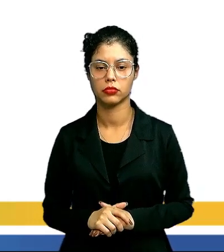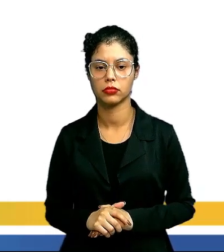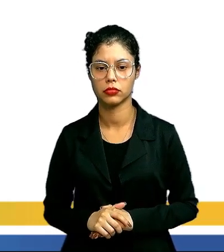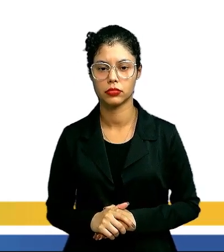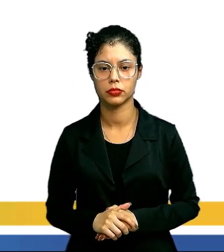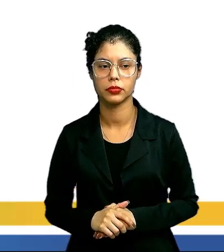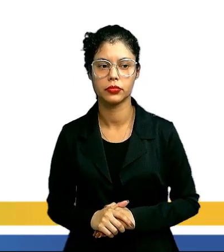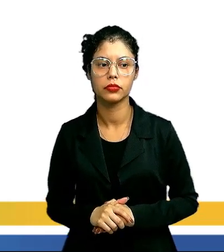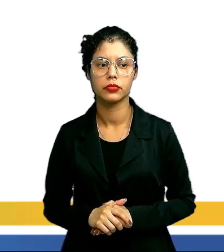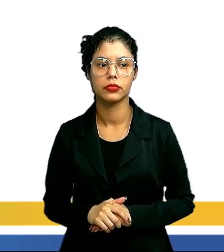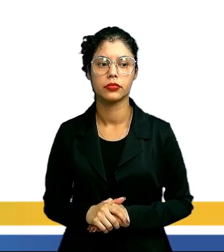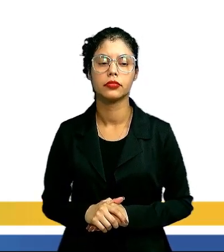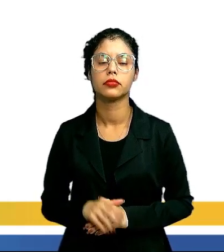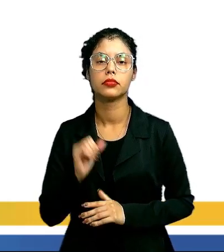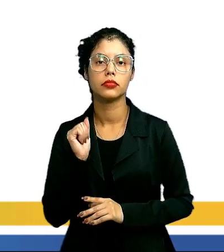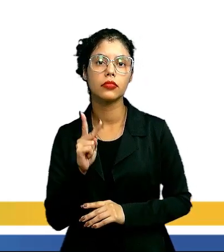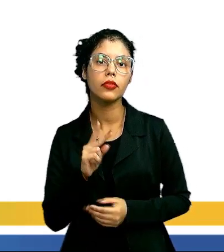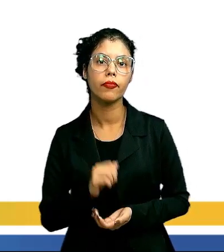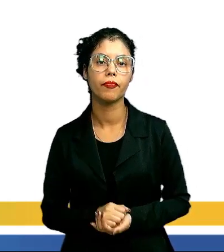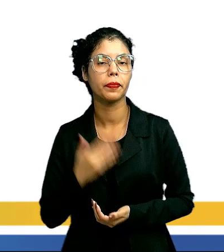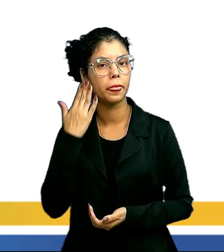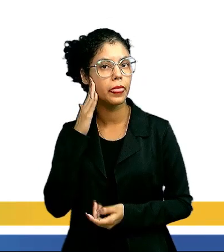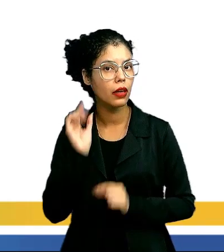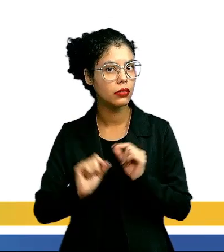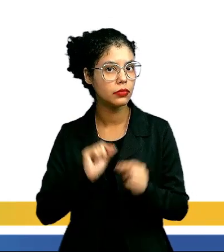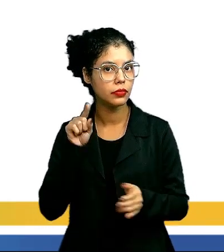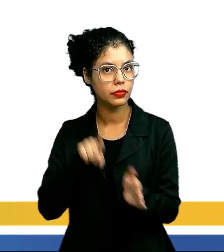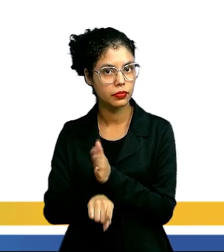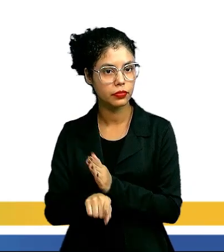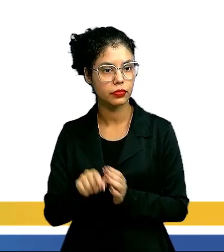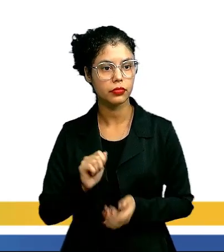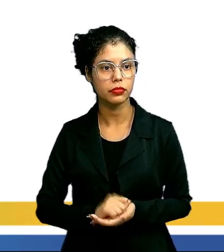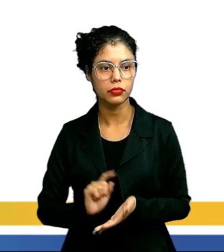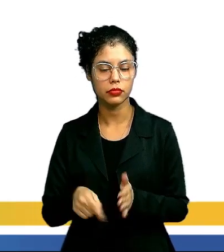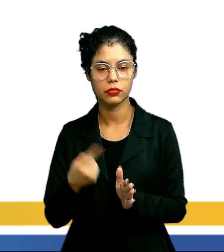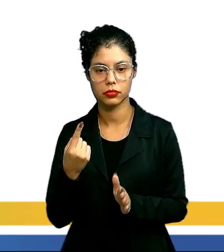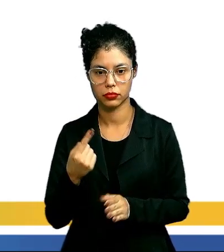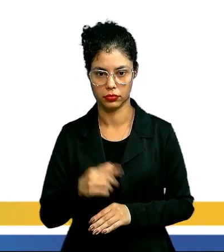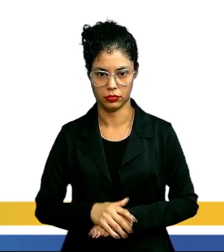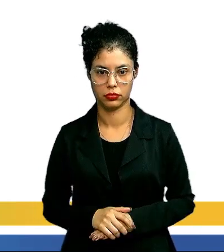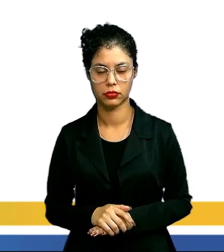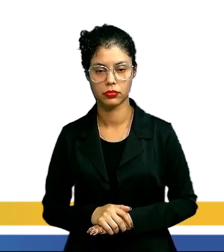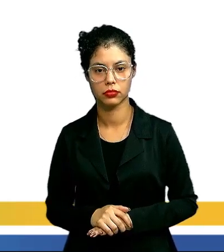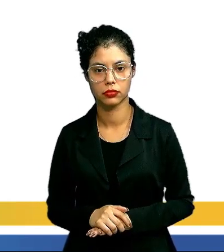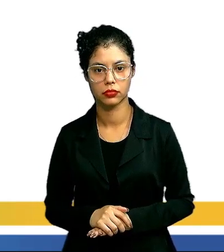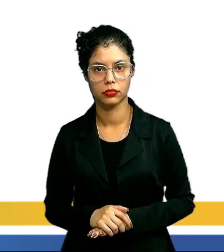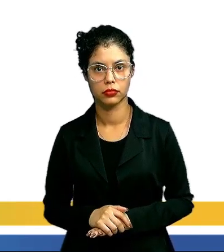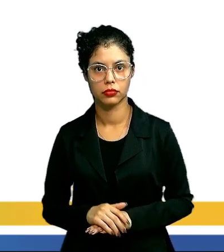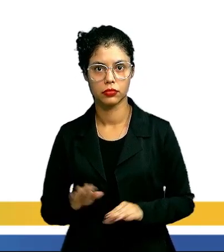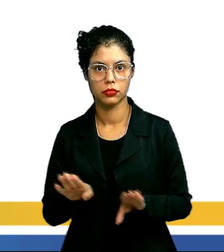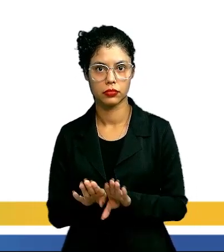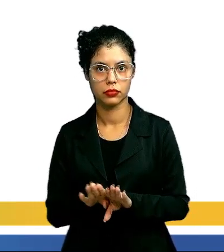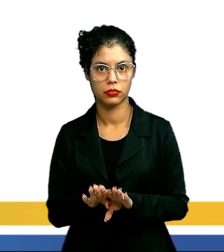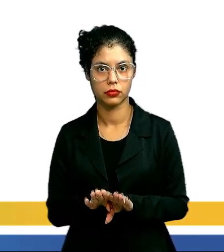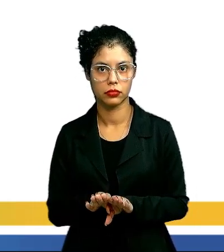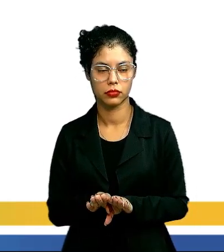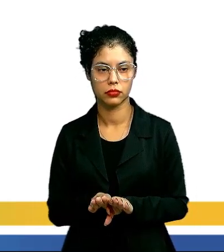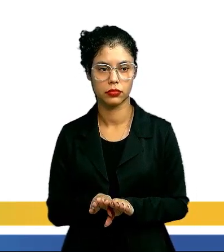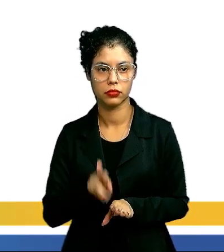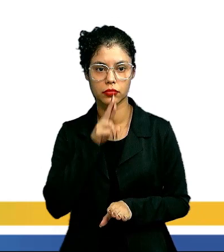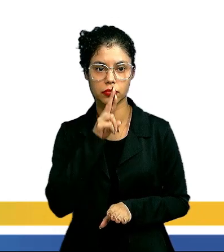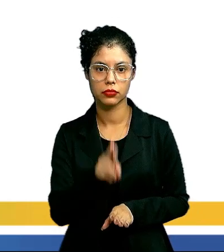aproximadamente Ok vamos entender a questão primeiro ela tem uma dívida ela